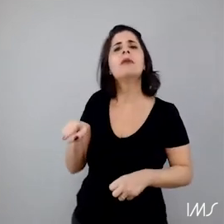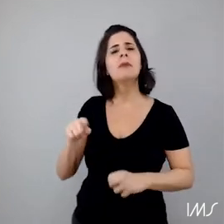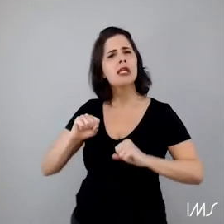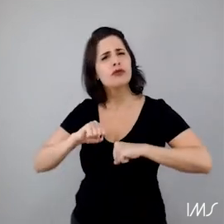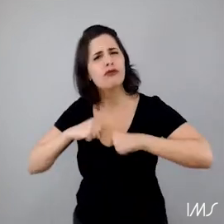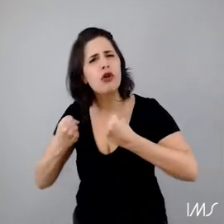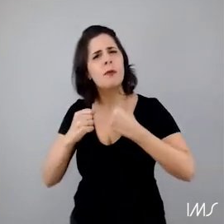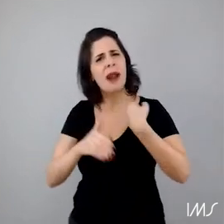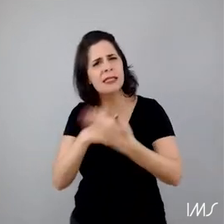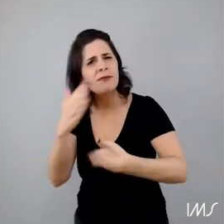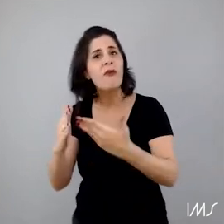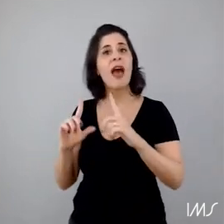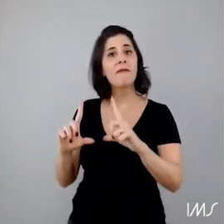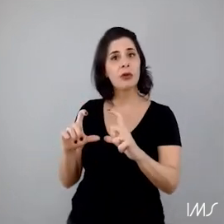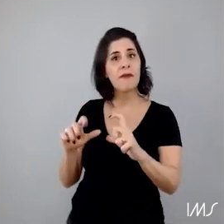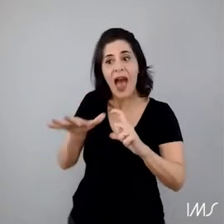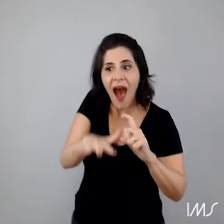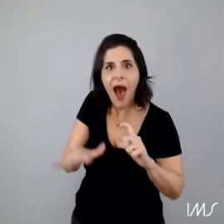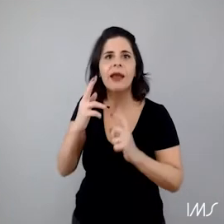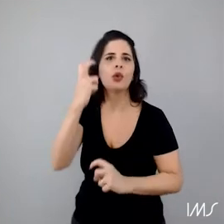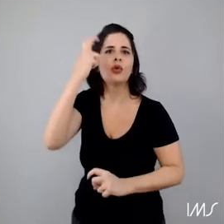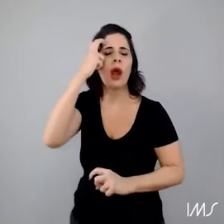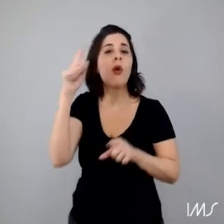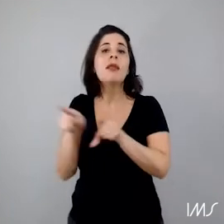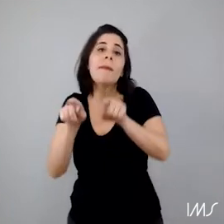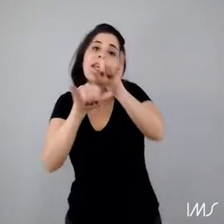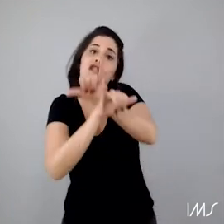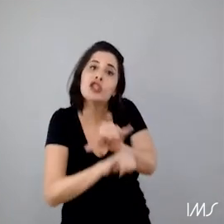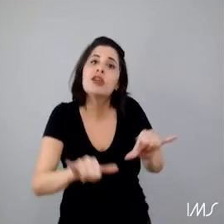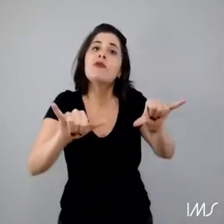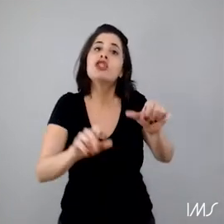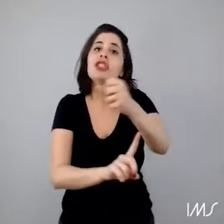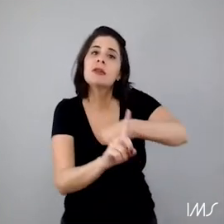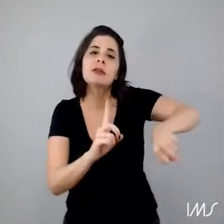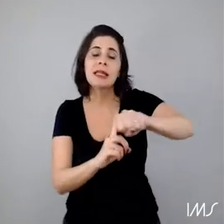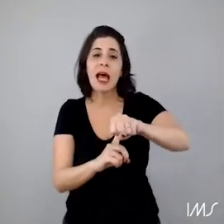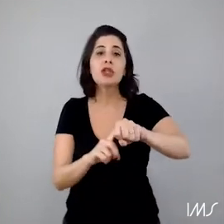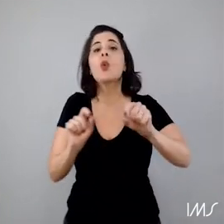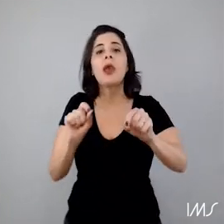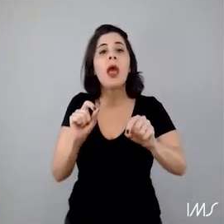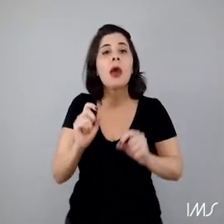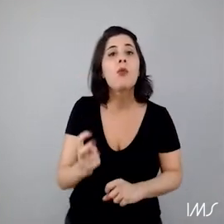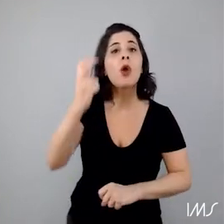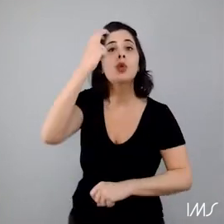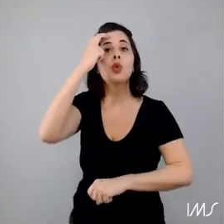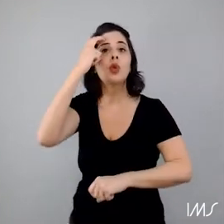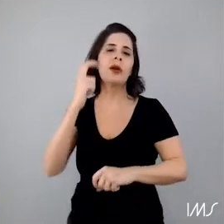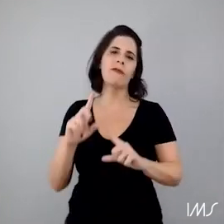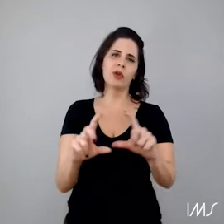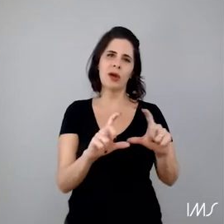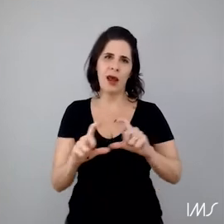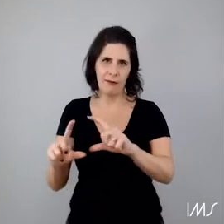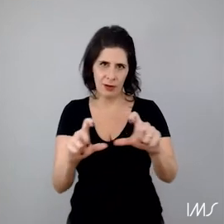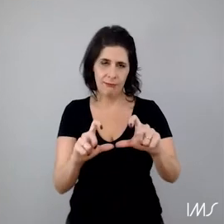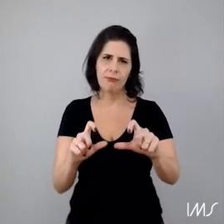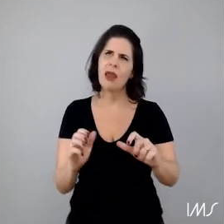tanto para desenvolver a fotografia enquanto um campo cultural, como para difundir na sociedade uma cultura fotográfica. Isso foi entre o